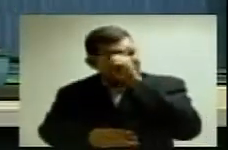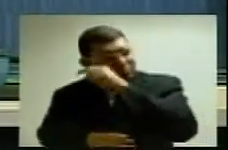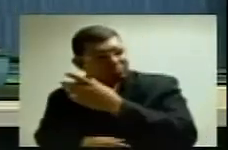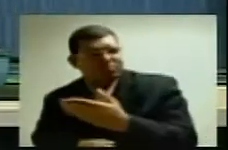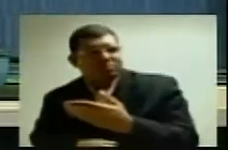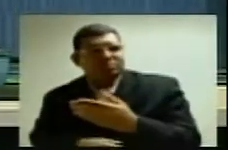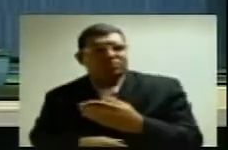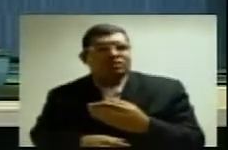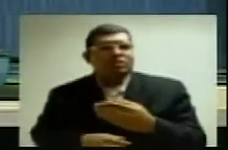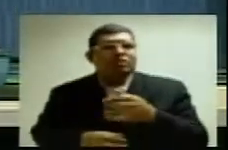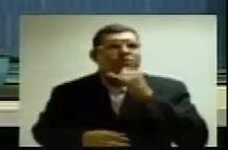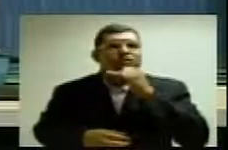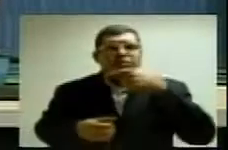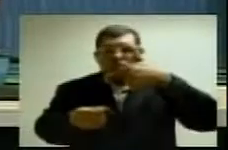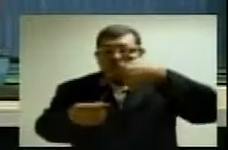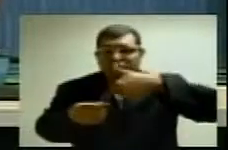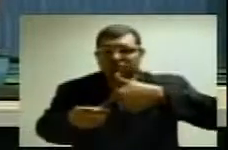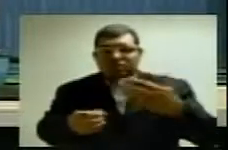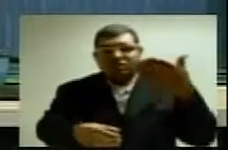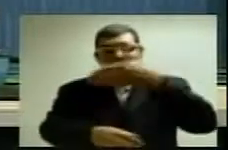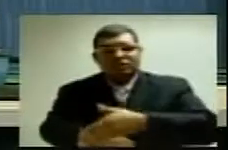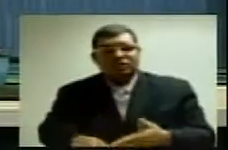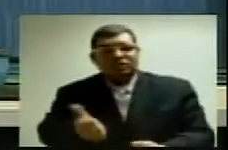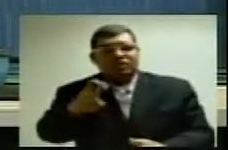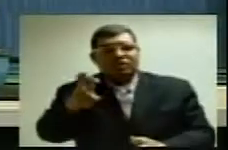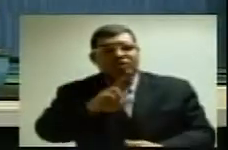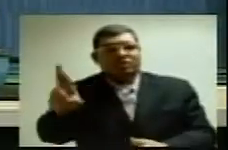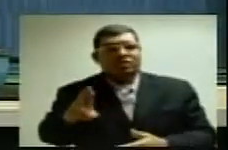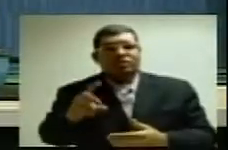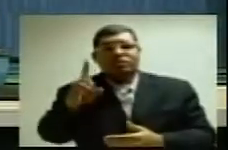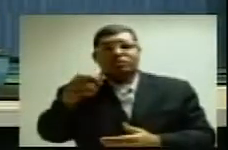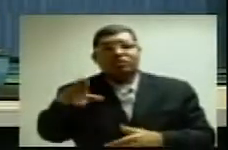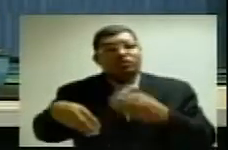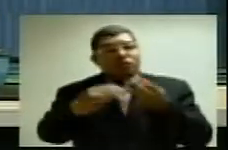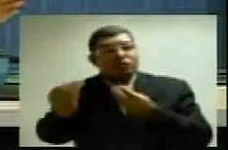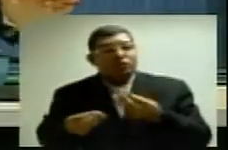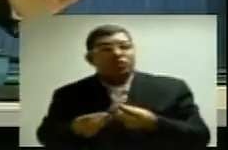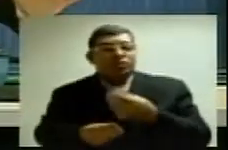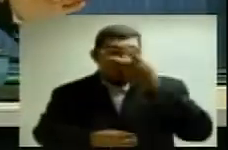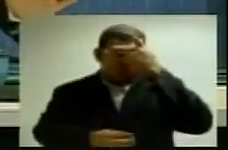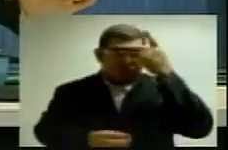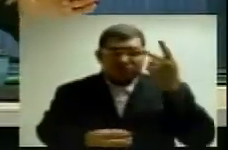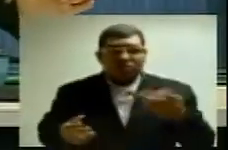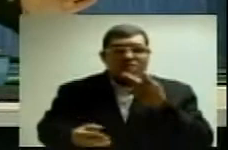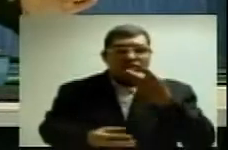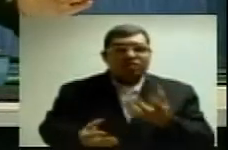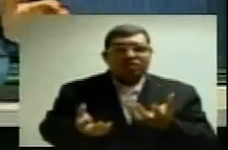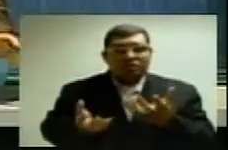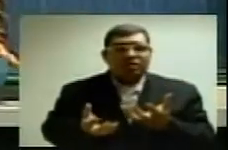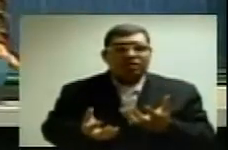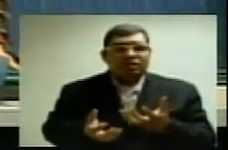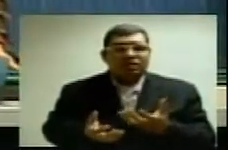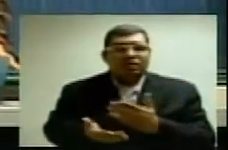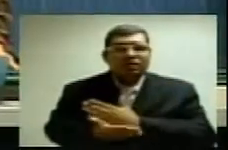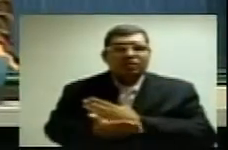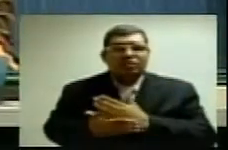dificuldades. 1 litro de gasolina em Boca do Acre chegou a custar R$15, e o superintendente do DENIT disse que